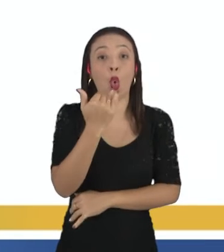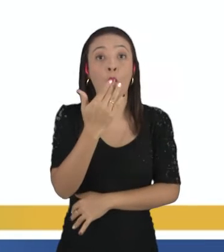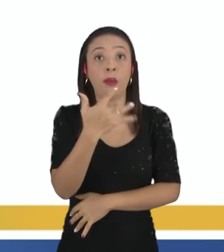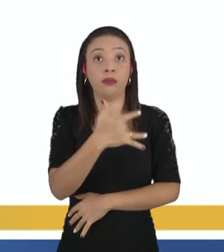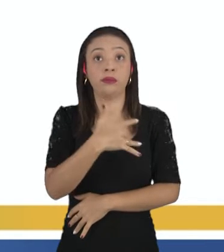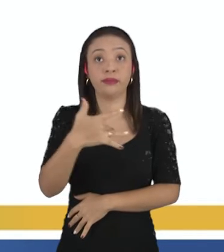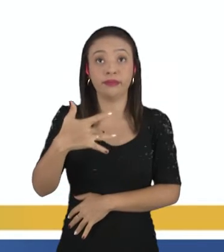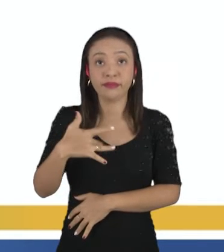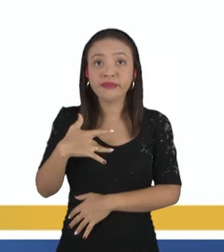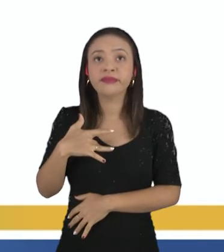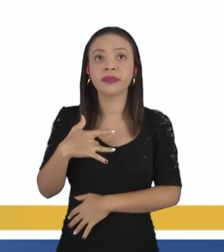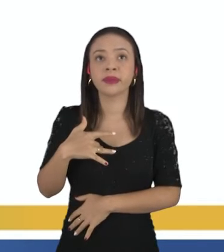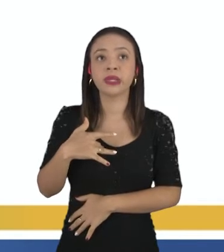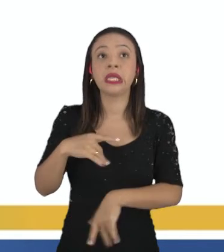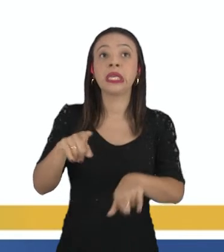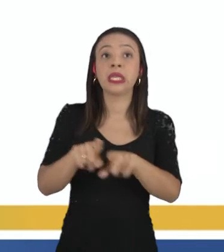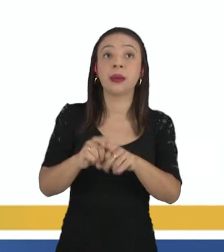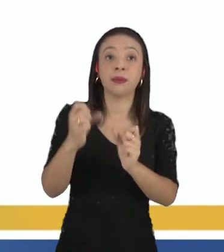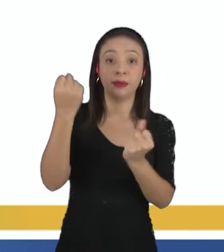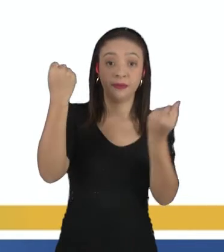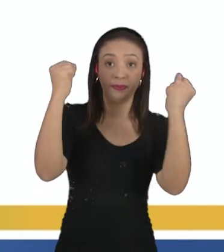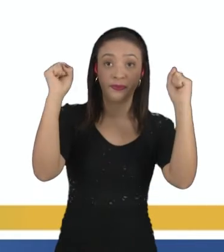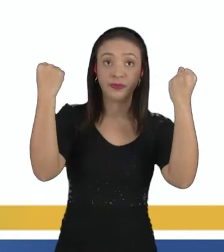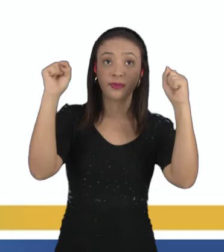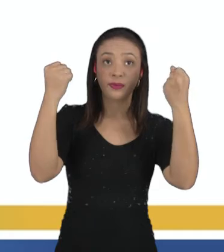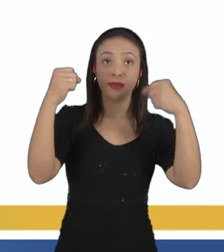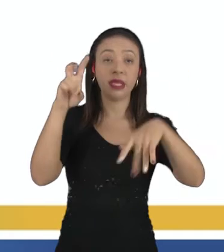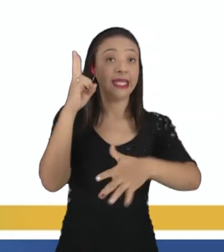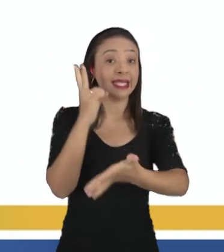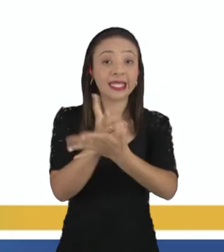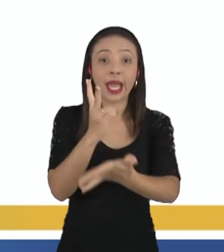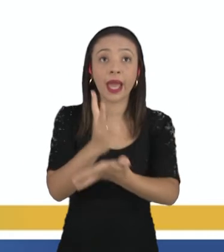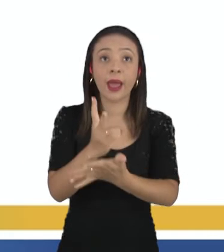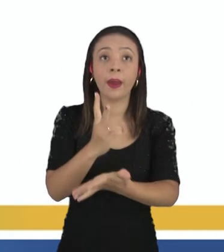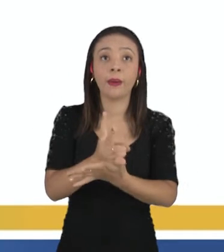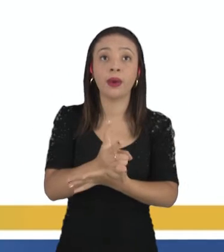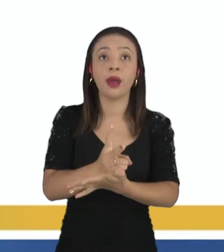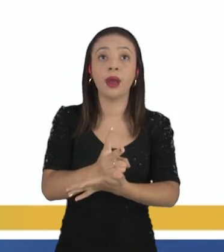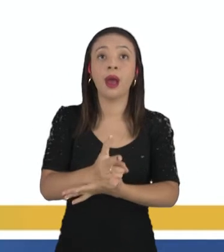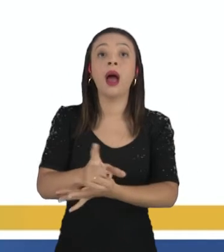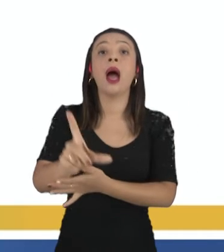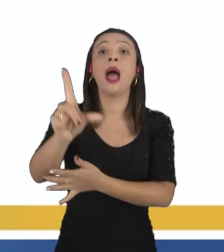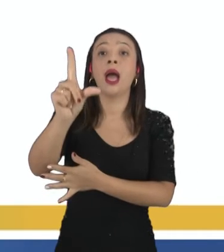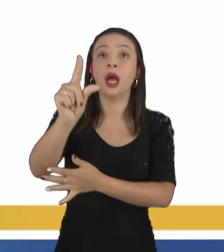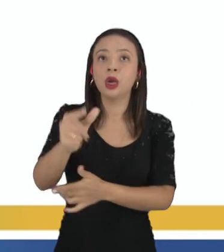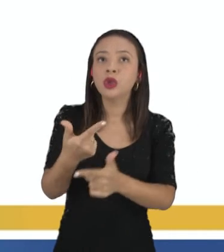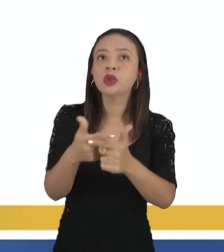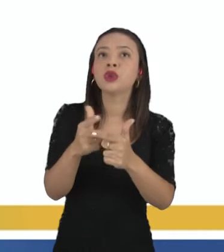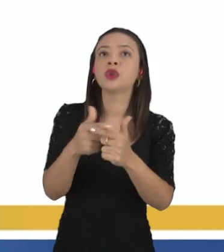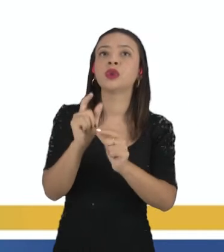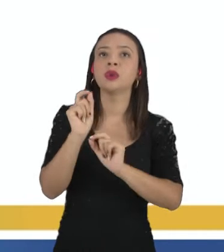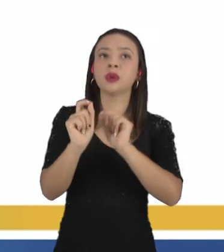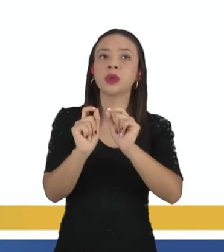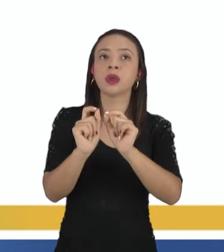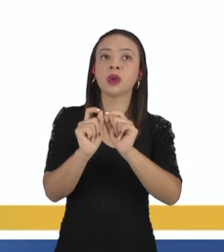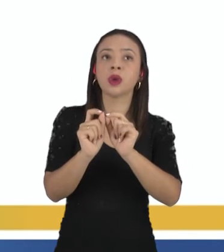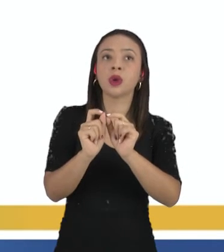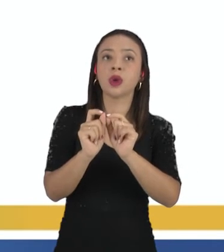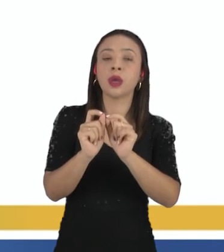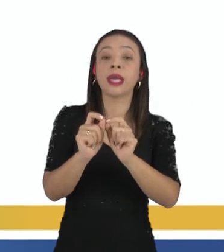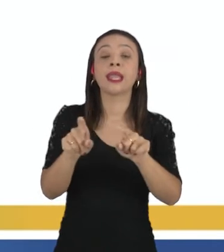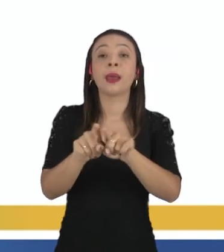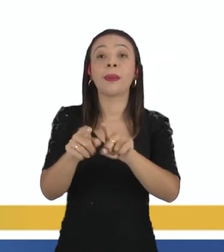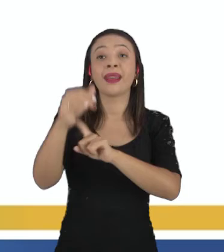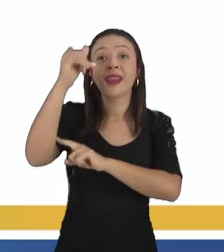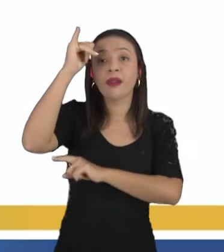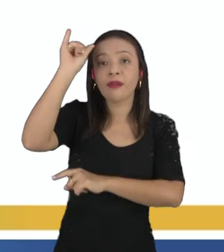saudável é praticar atividade física regularmente já reduz, por si só, as chances de